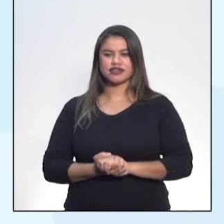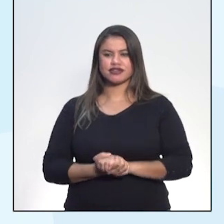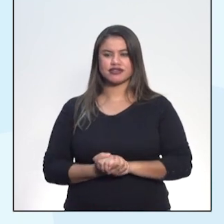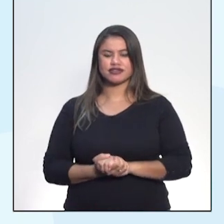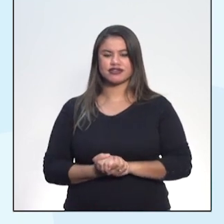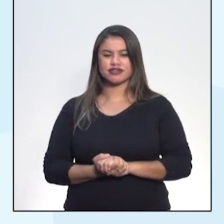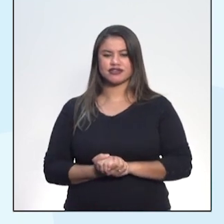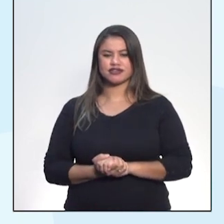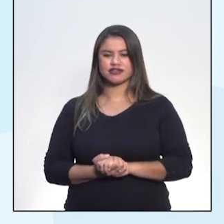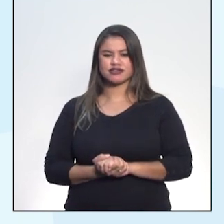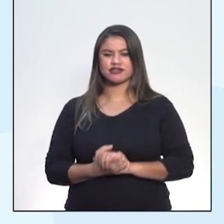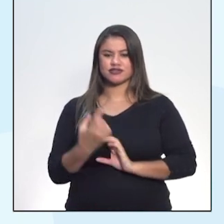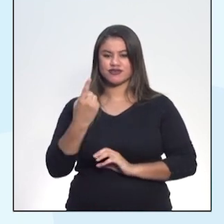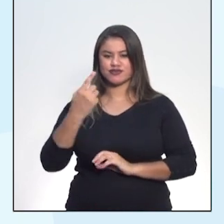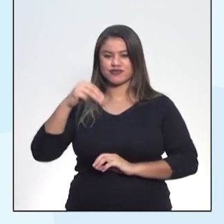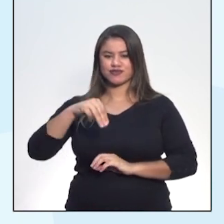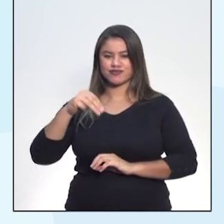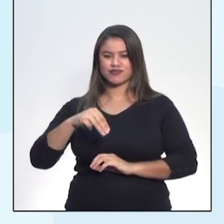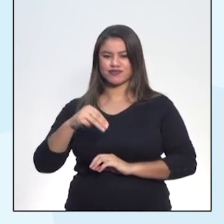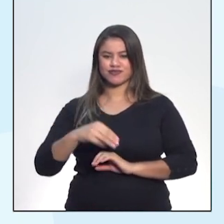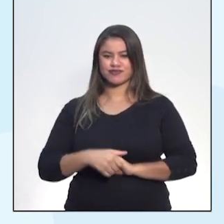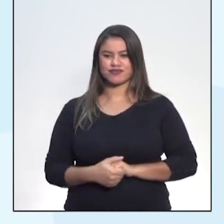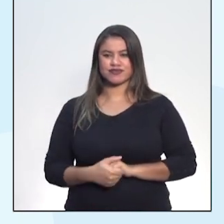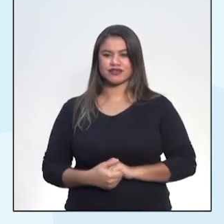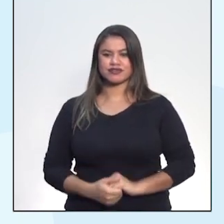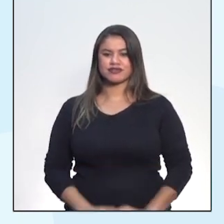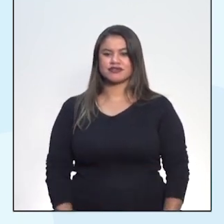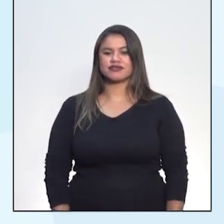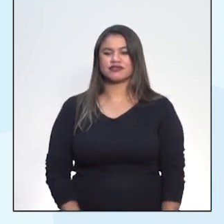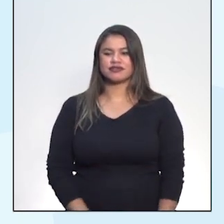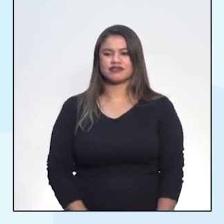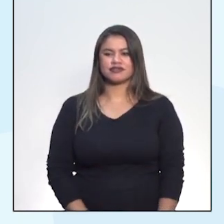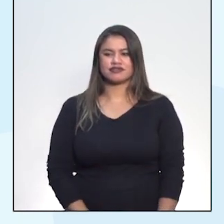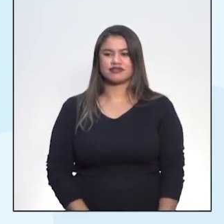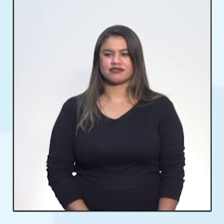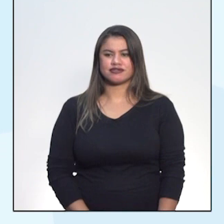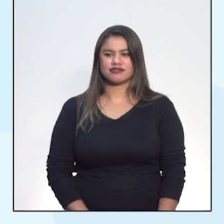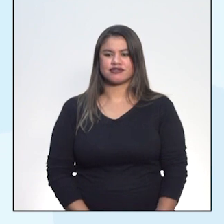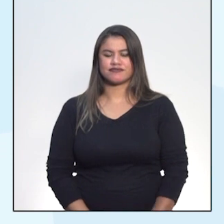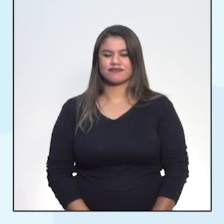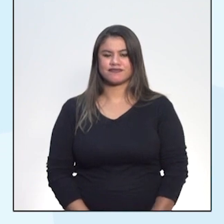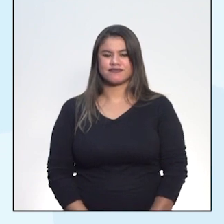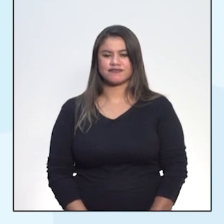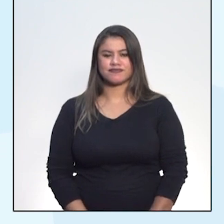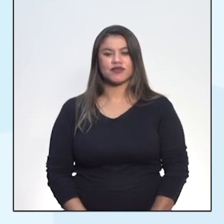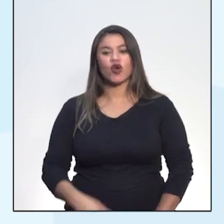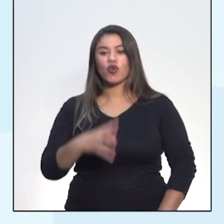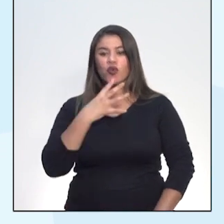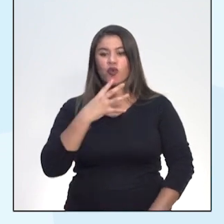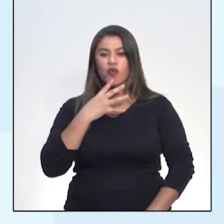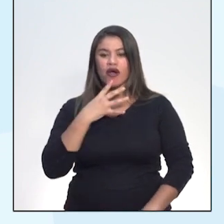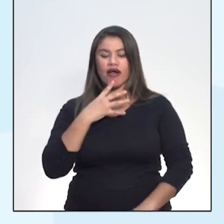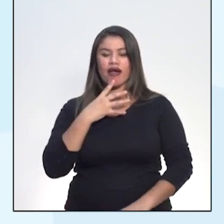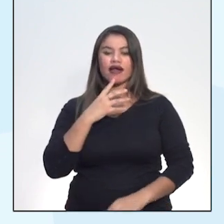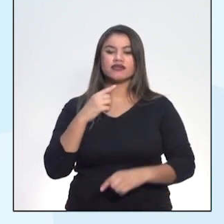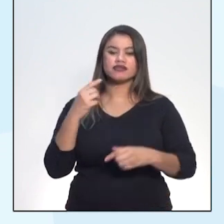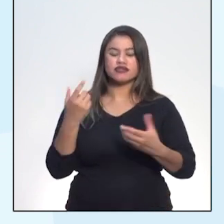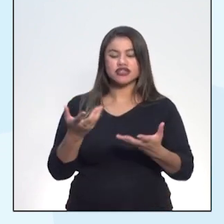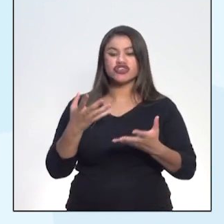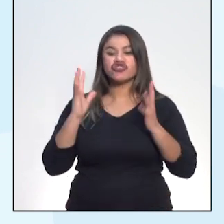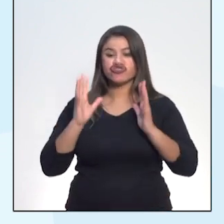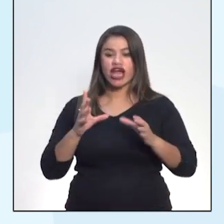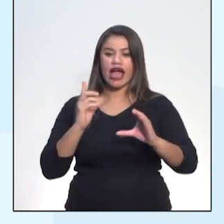1 minuto para vocês colocarem aqui para nós o que vocês conhecem, o conhecimento prévio de